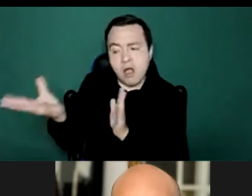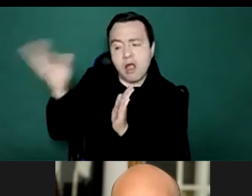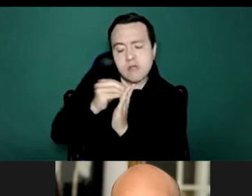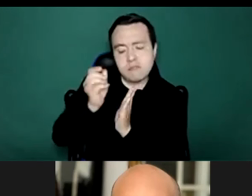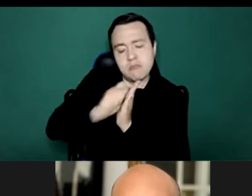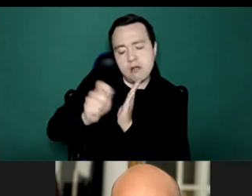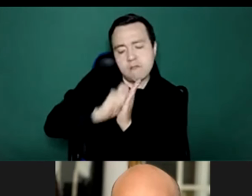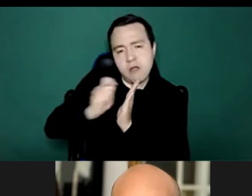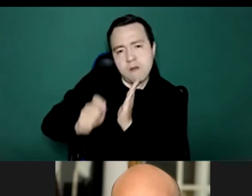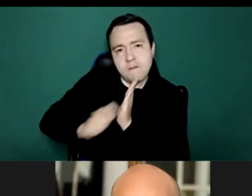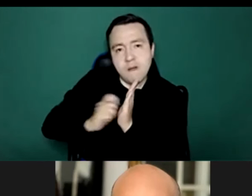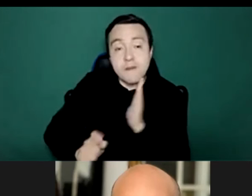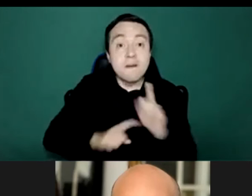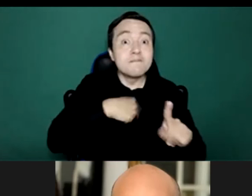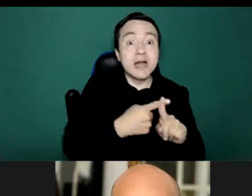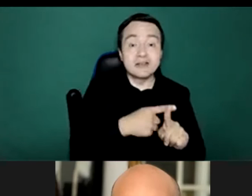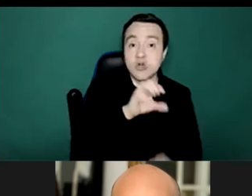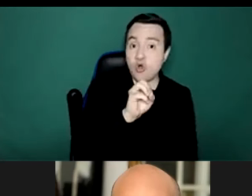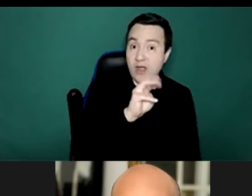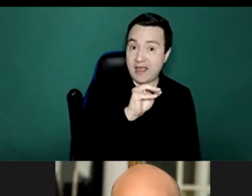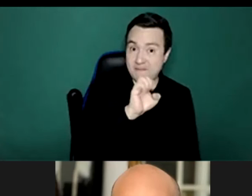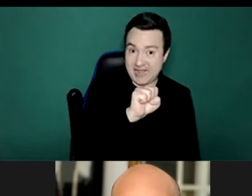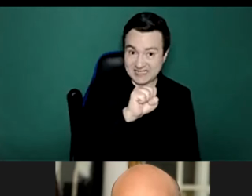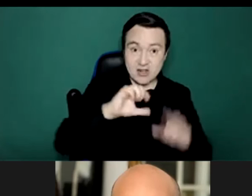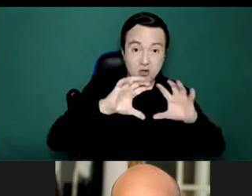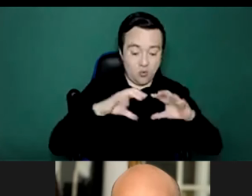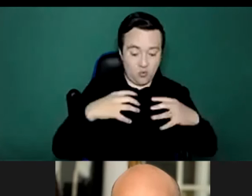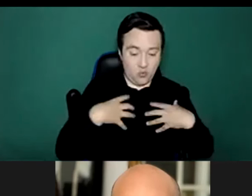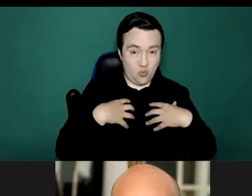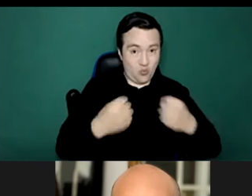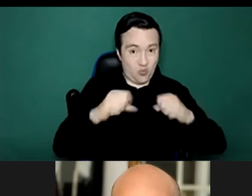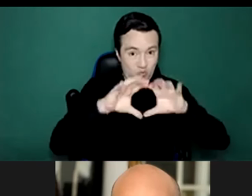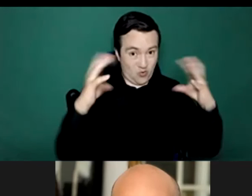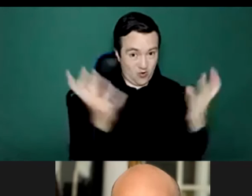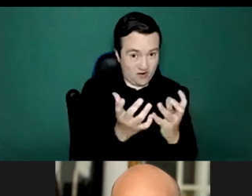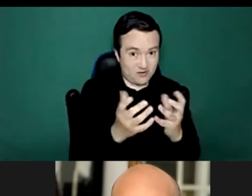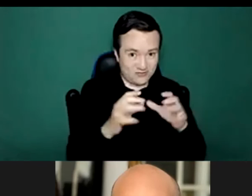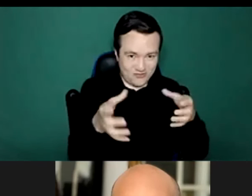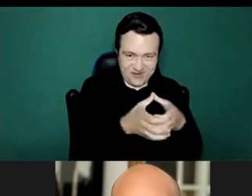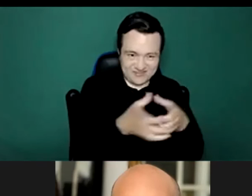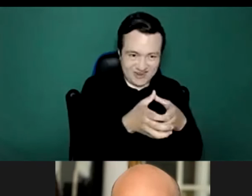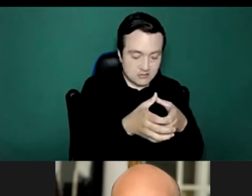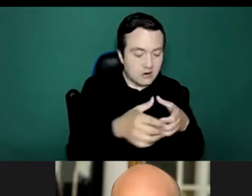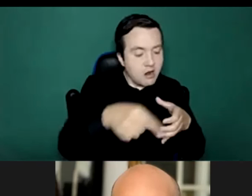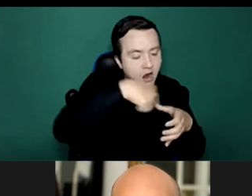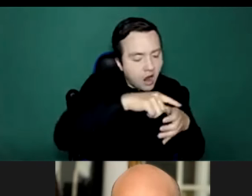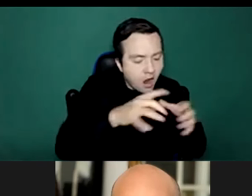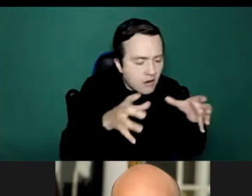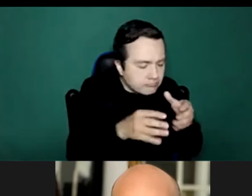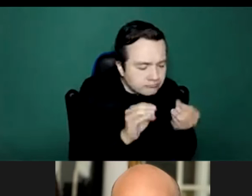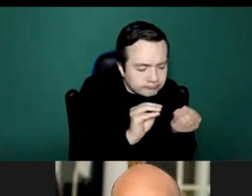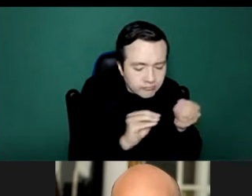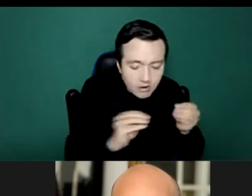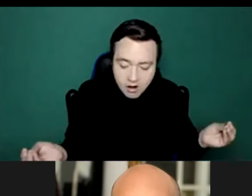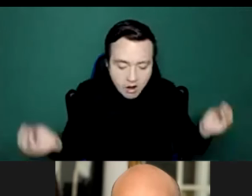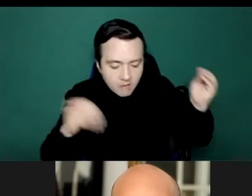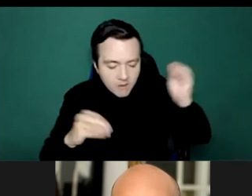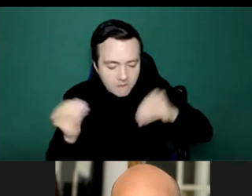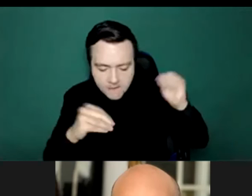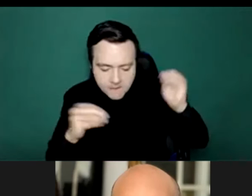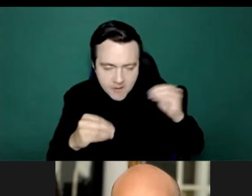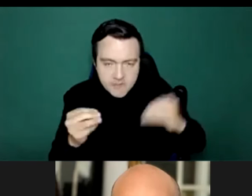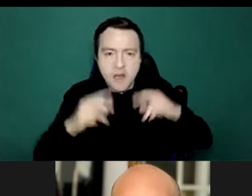OMS. Hemos indagado sobre distintas ferramentas não tão clássicas para a investigação em saúde,